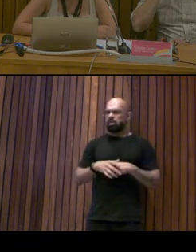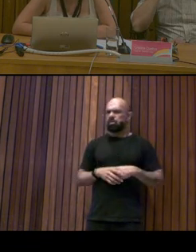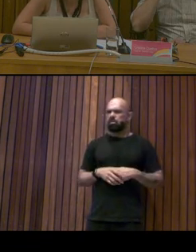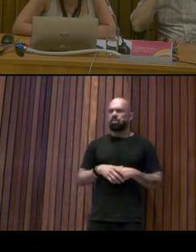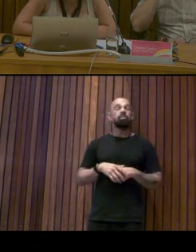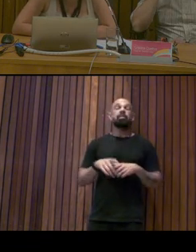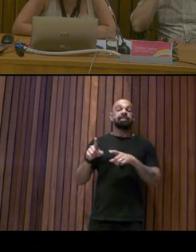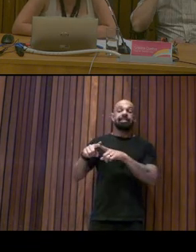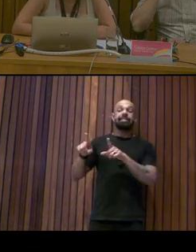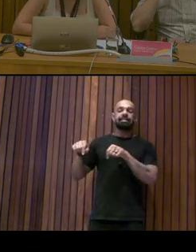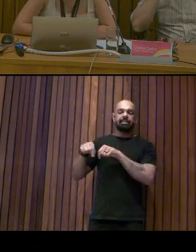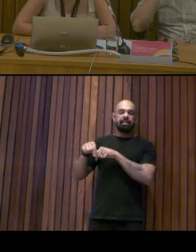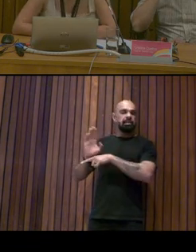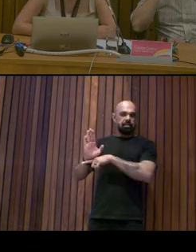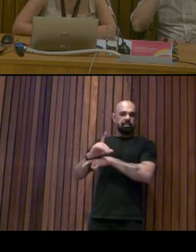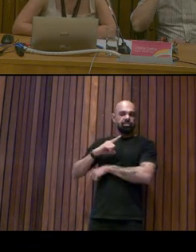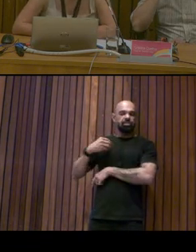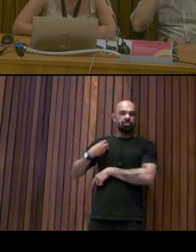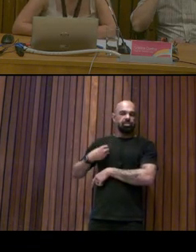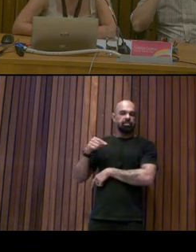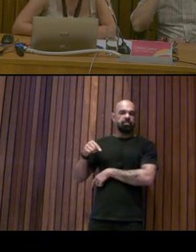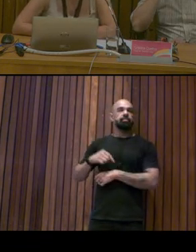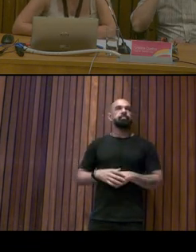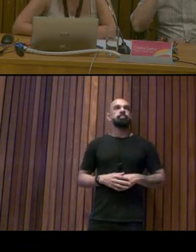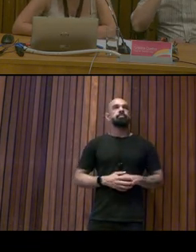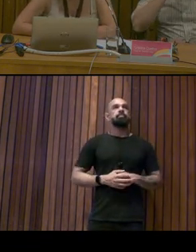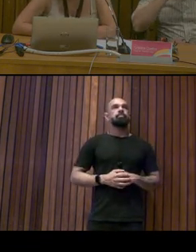Sala de cinema, né, que eles têm lá.